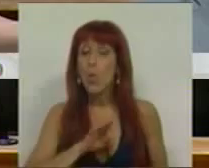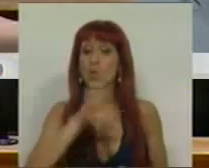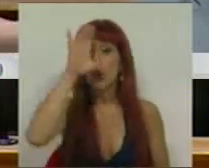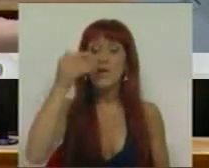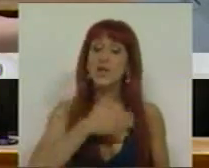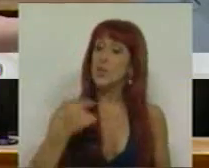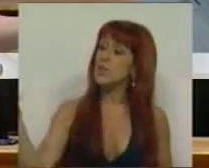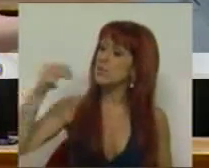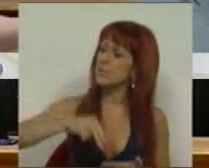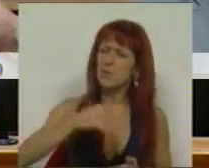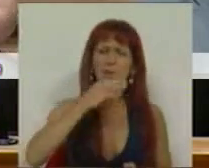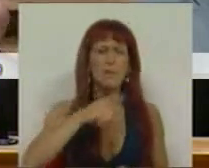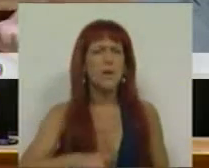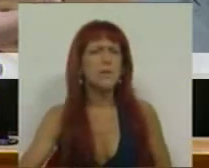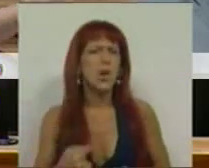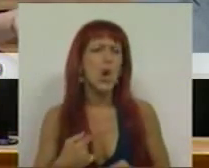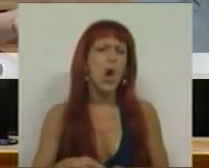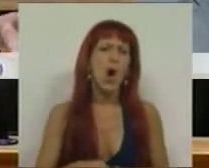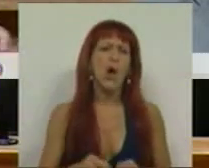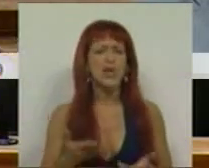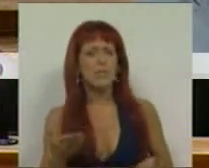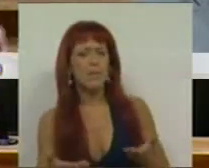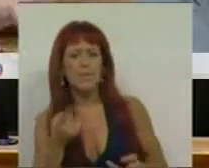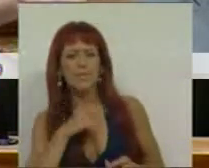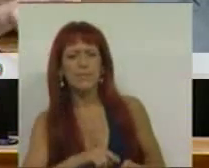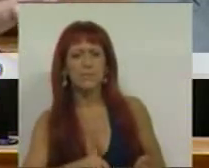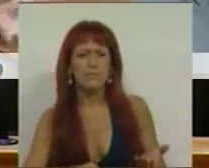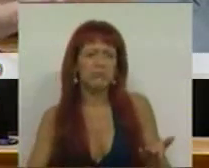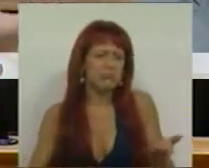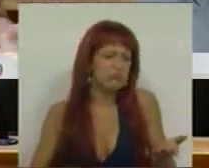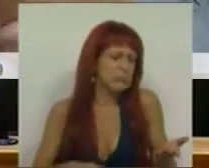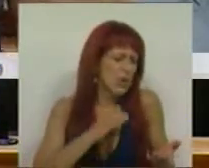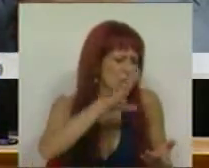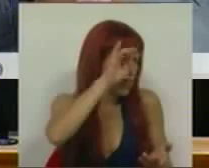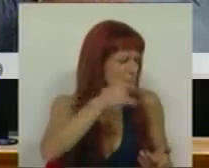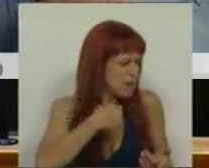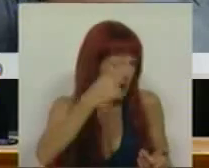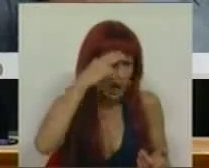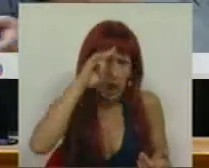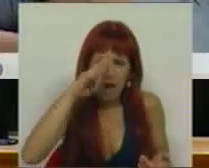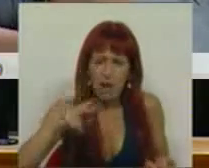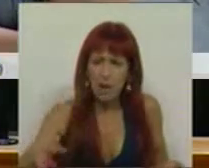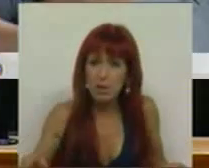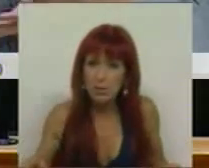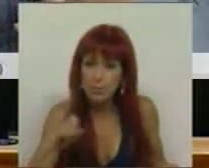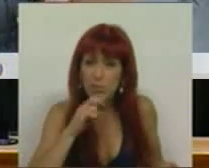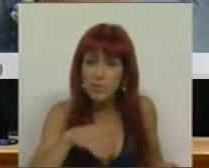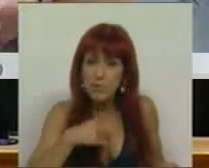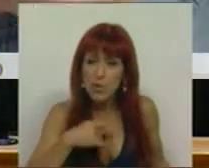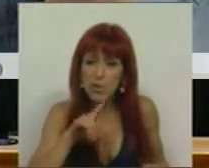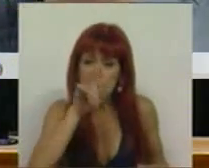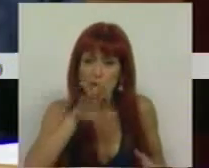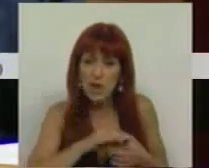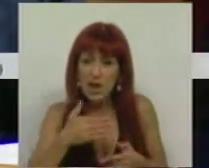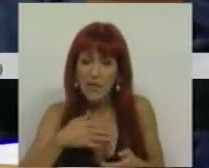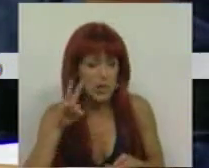Ministro da Saúde nos vem aqui falar de que estamos a reequilibrar, o Sr. Ministro deve estar enganado. Se calhar preocupou-se com as questões